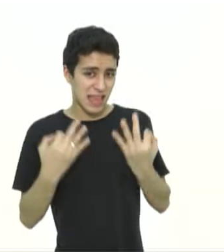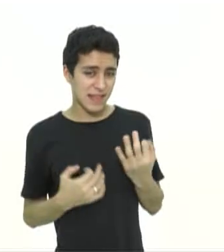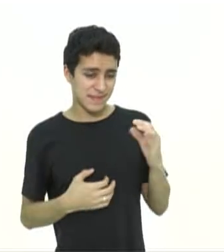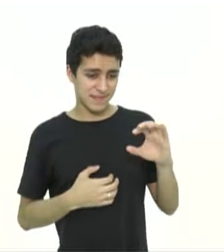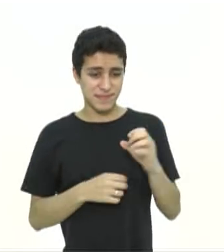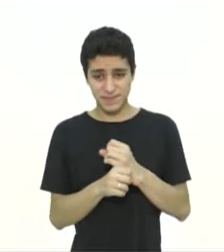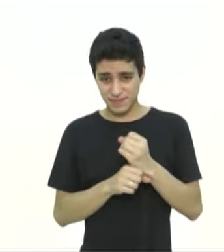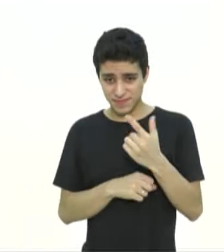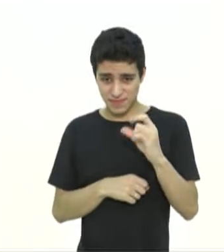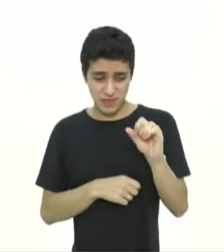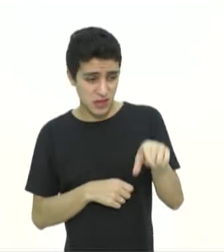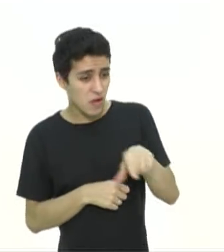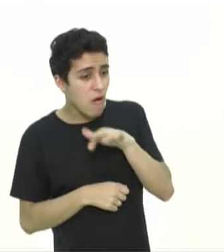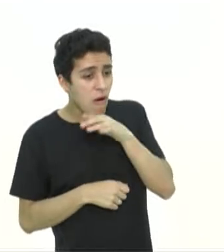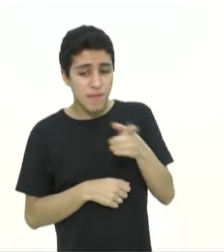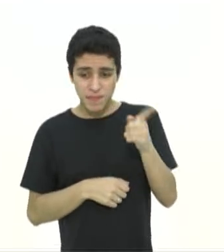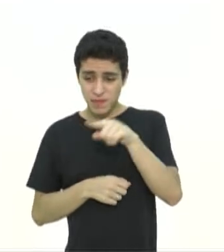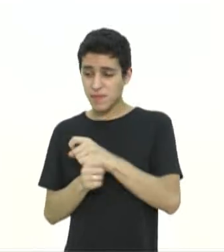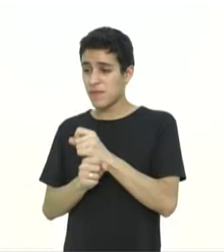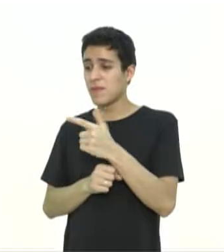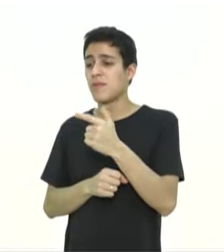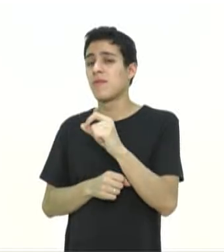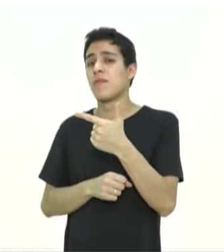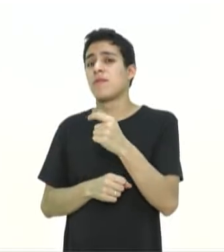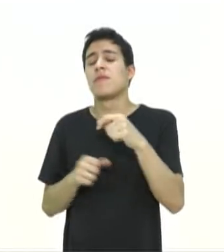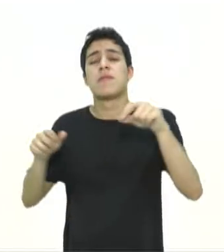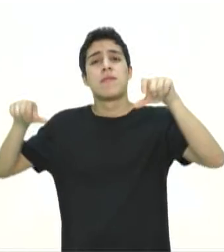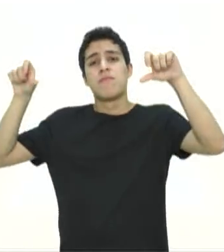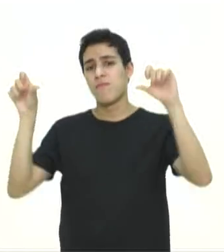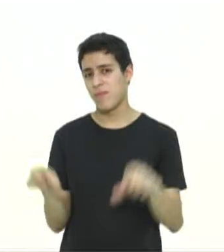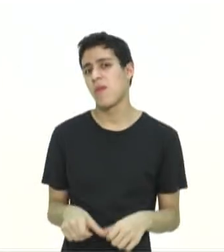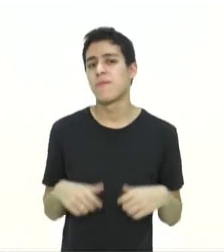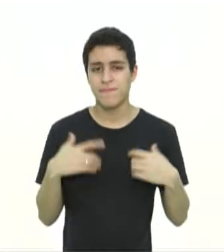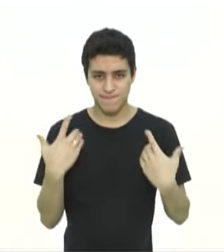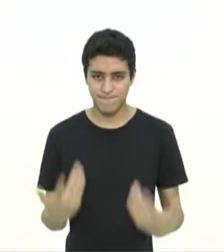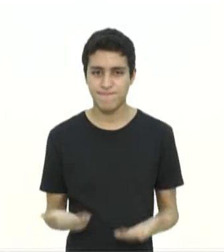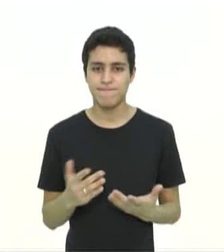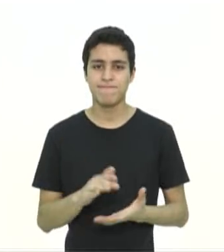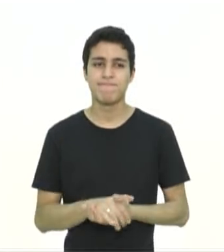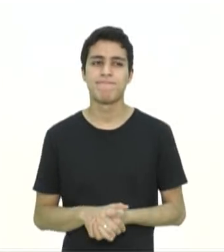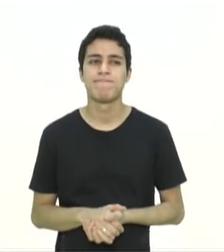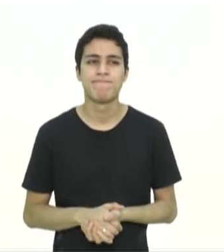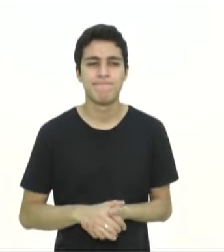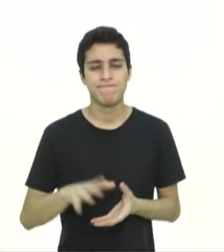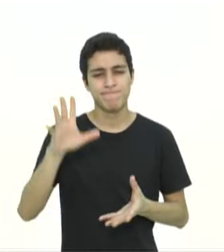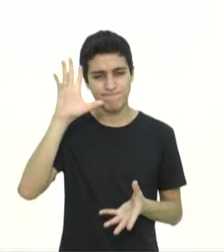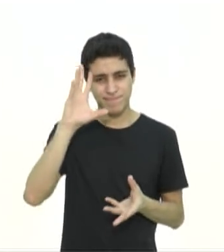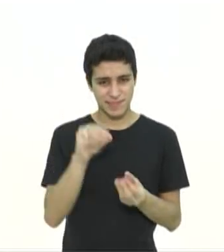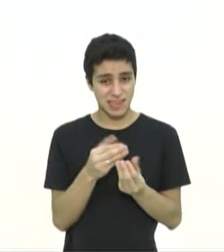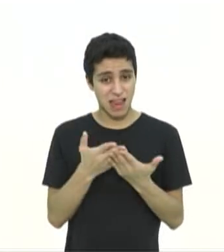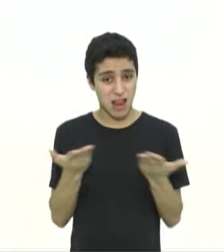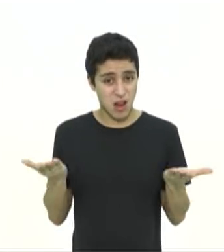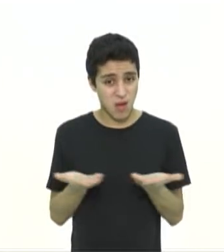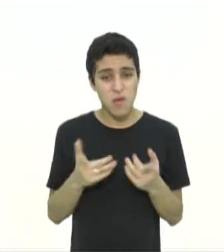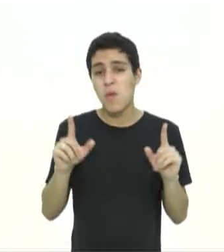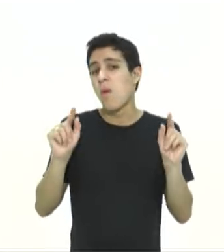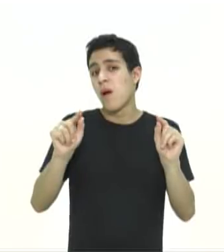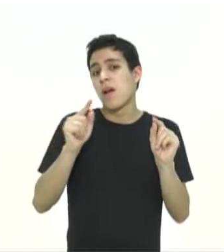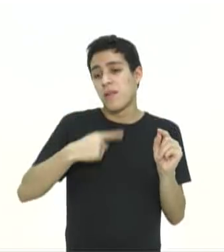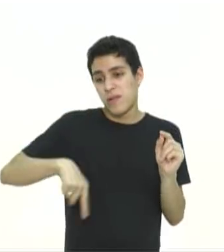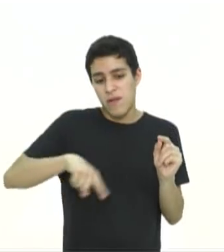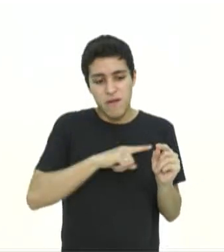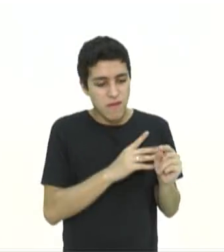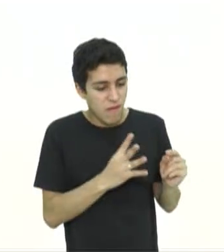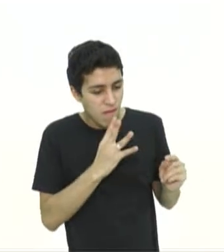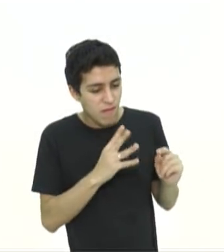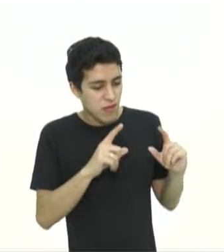de 2019 foi ruim, mas 2020 foi ainda pior. Resumindo, na aula de hoje, nós